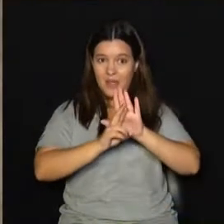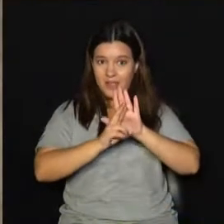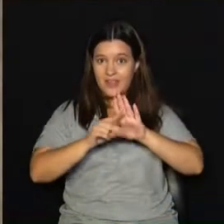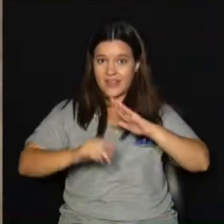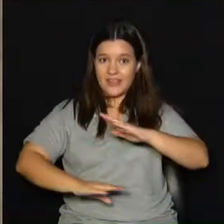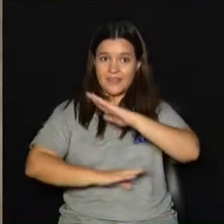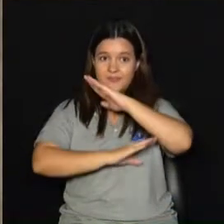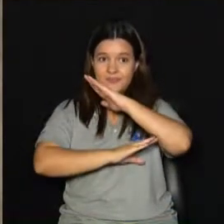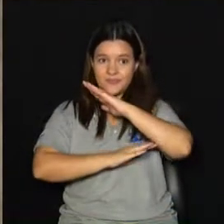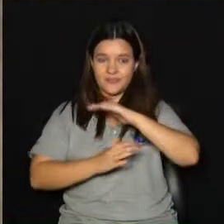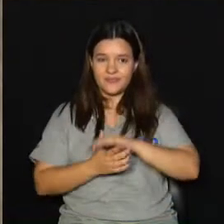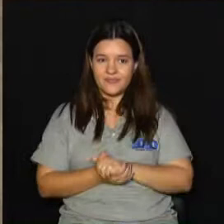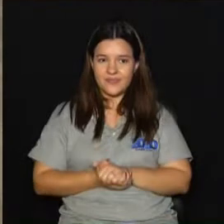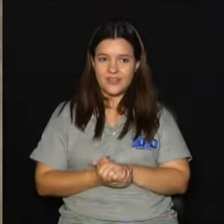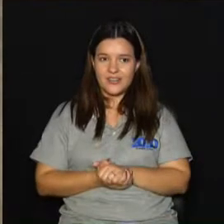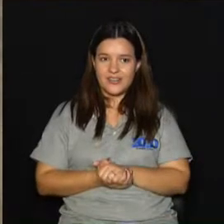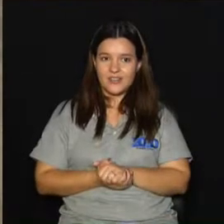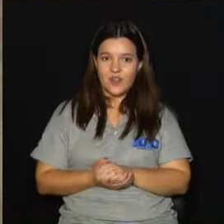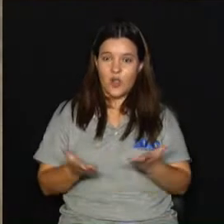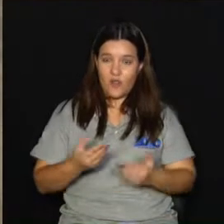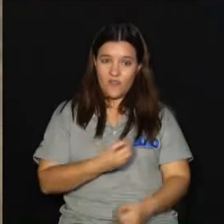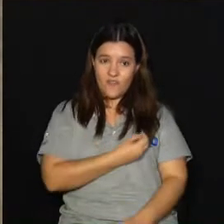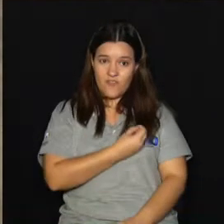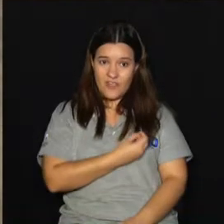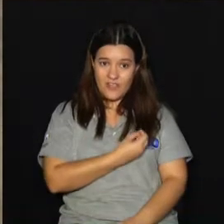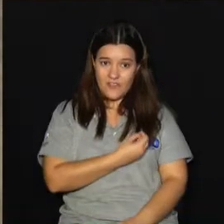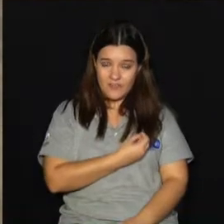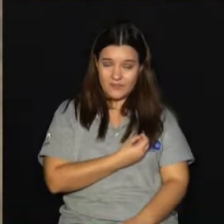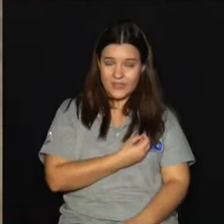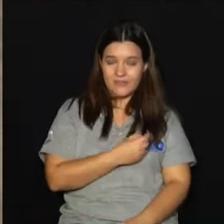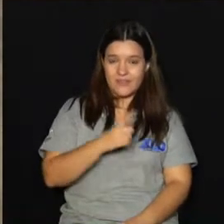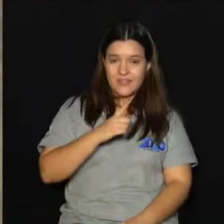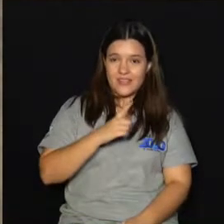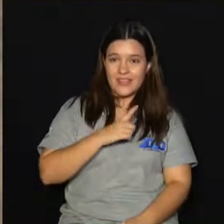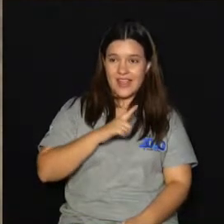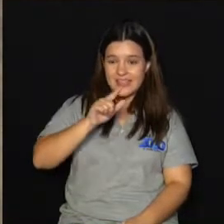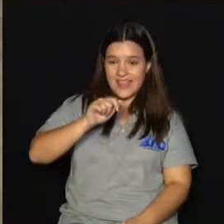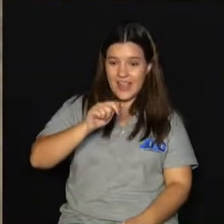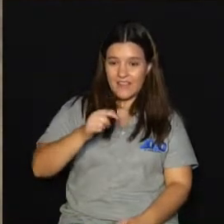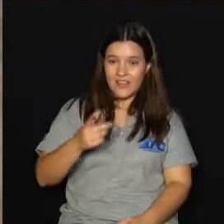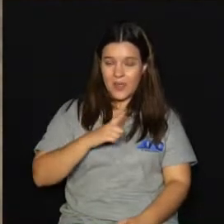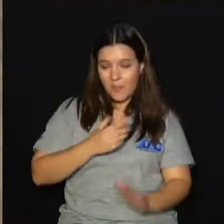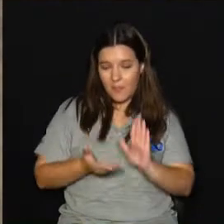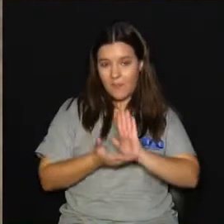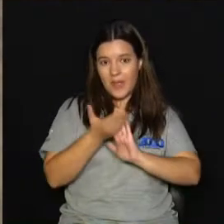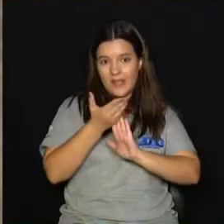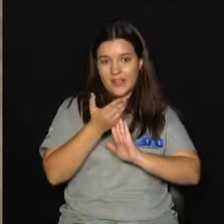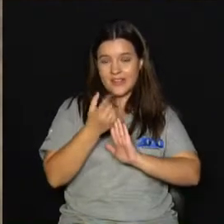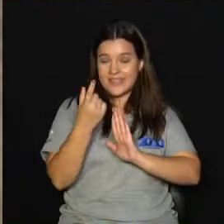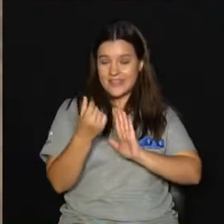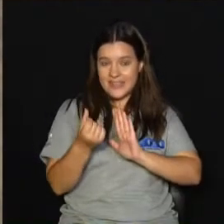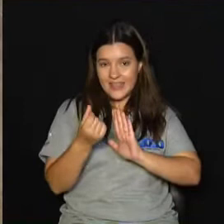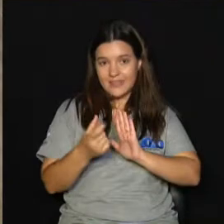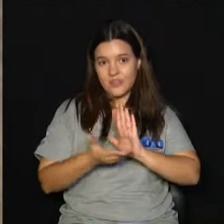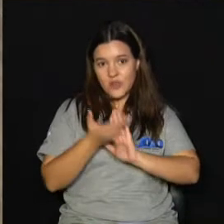Câmara, 3 a mais do que a atual legislatura. Essa pluralidade é positiva?